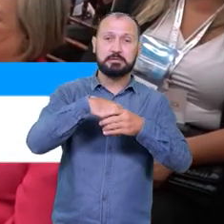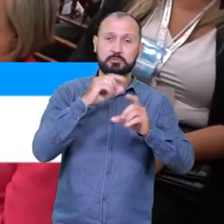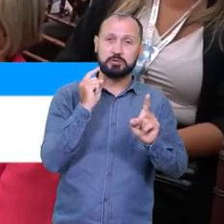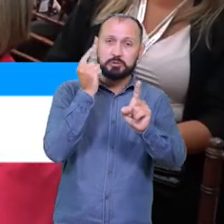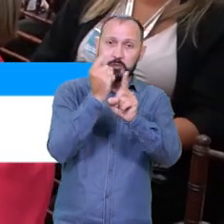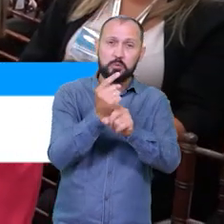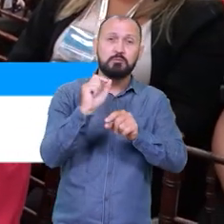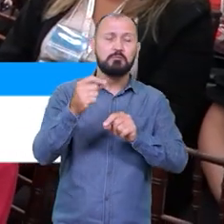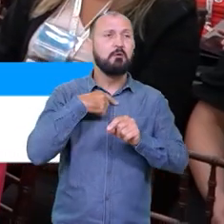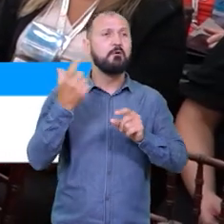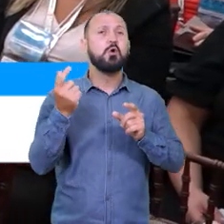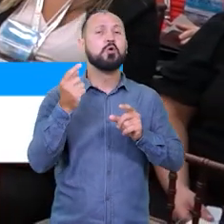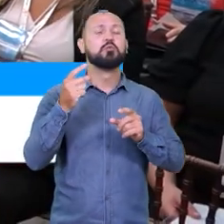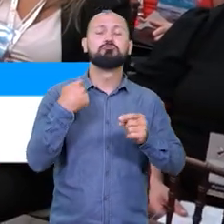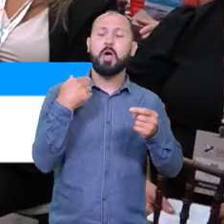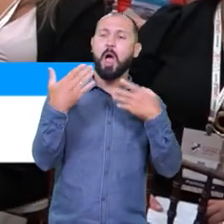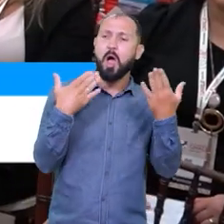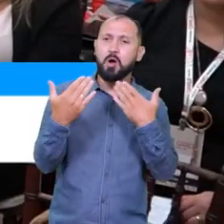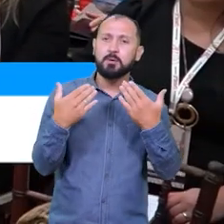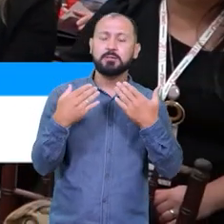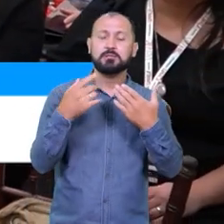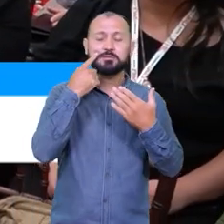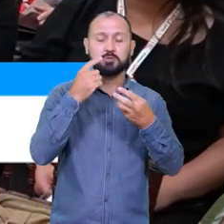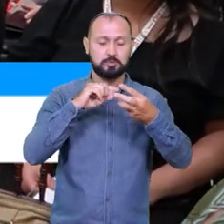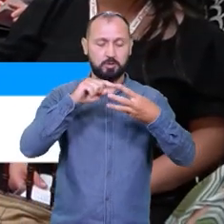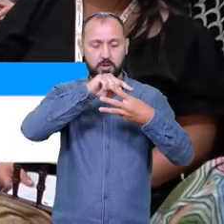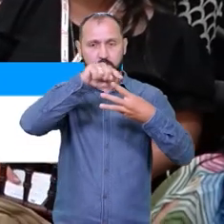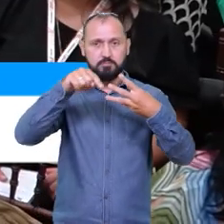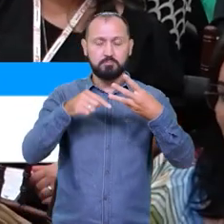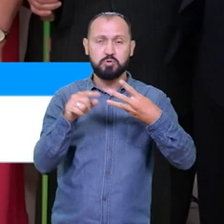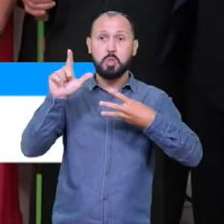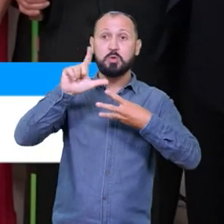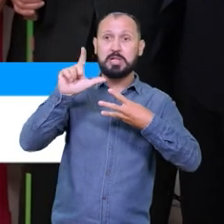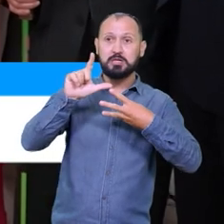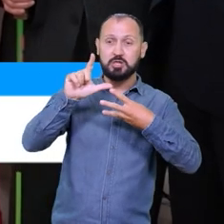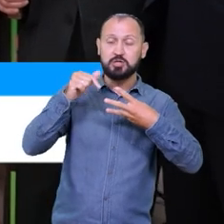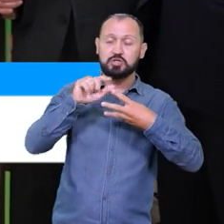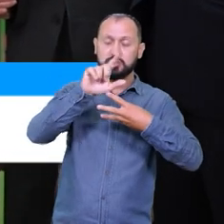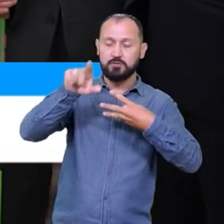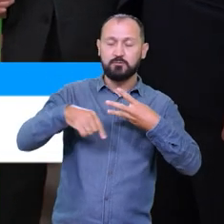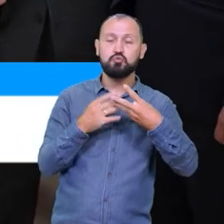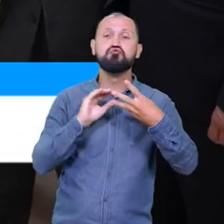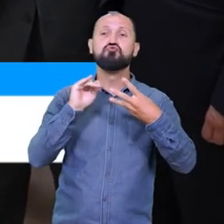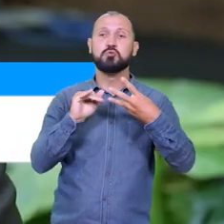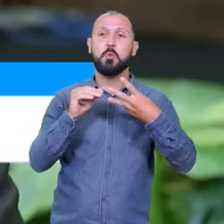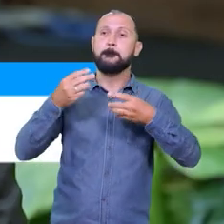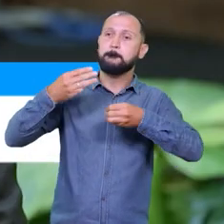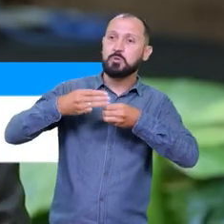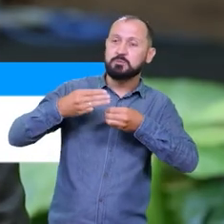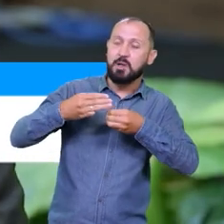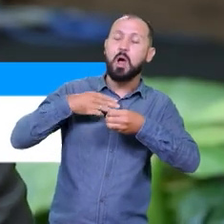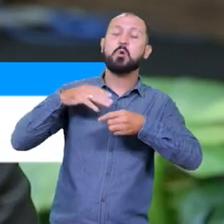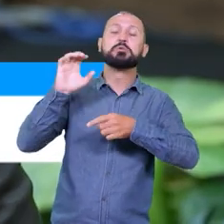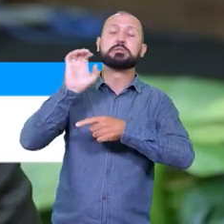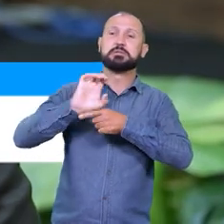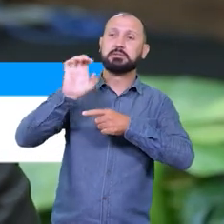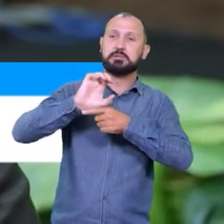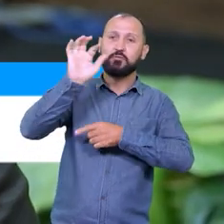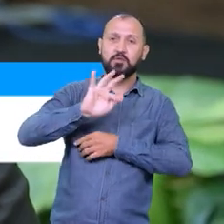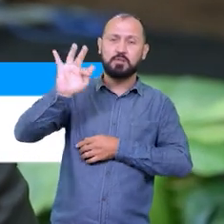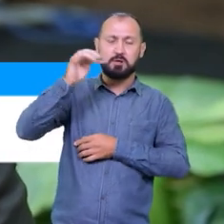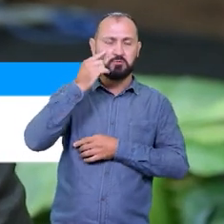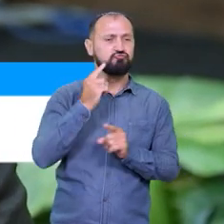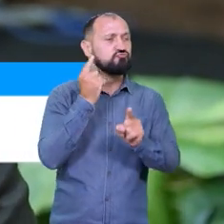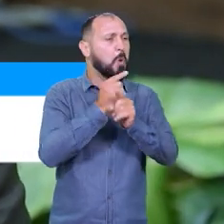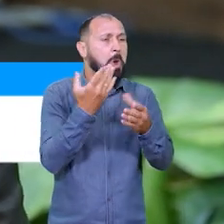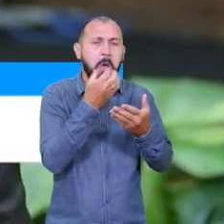alcançados nesta edição adquirem repercussão no diálogo entre as três esferas do Legislativo Brasileiro nós fechamos hoje a